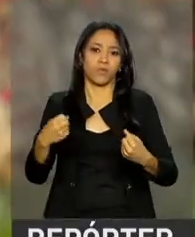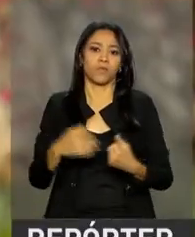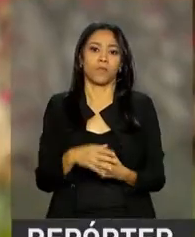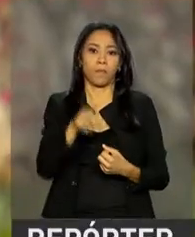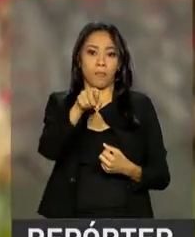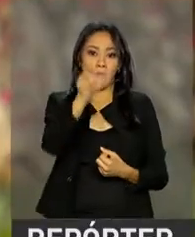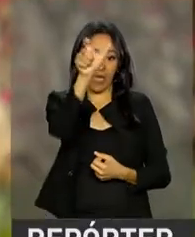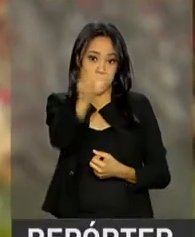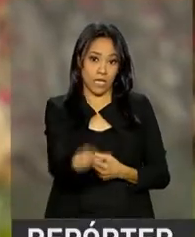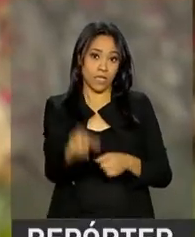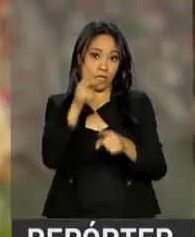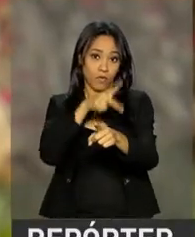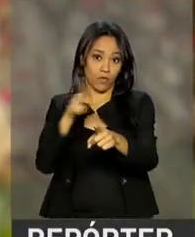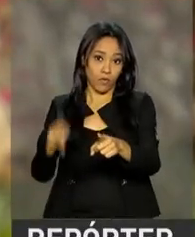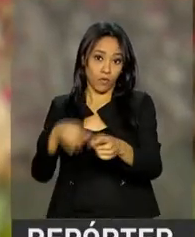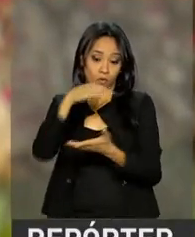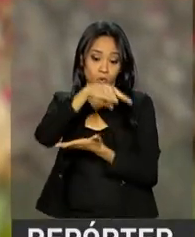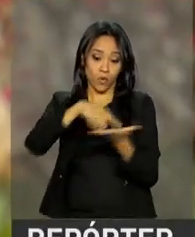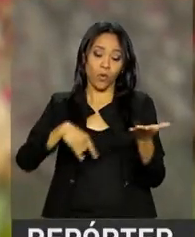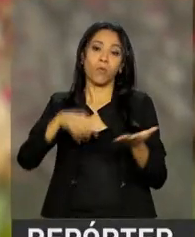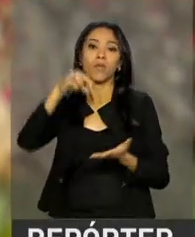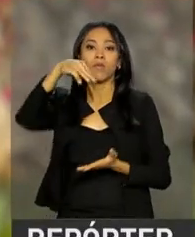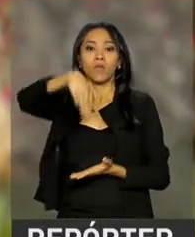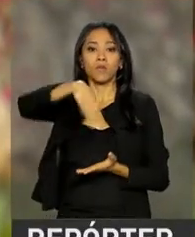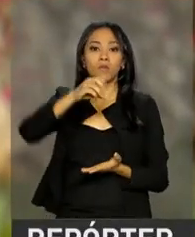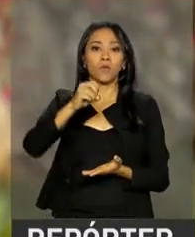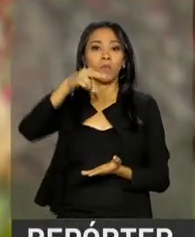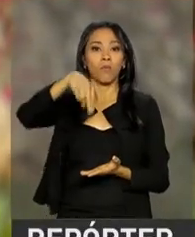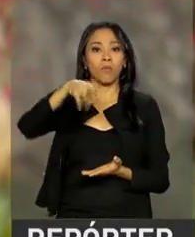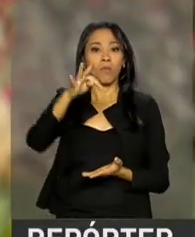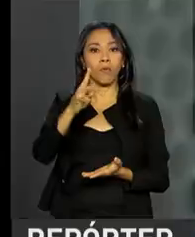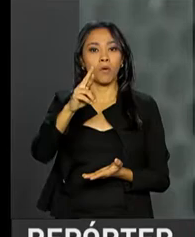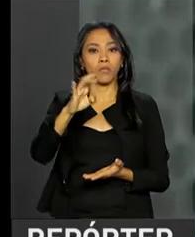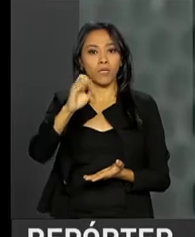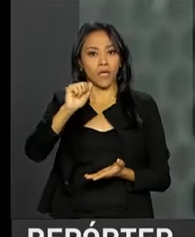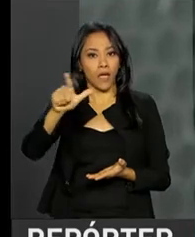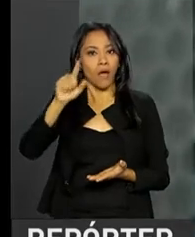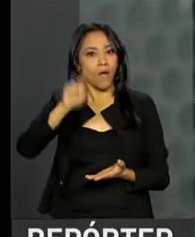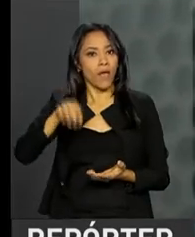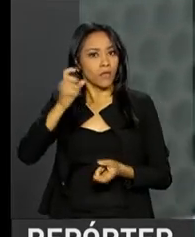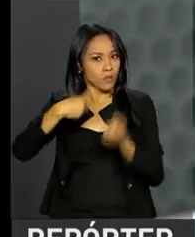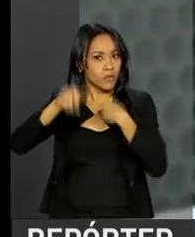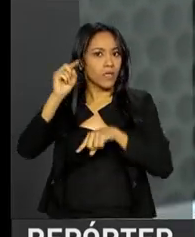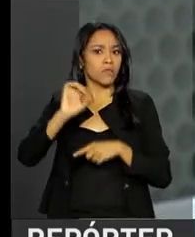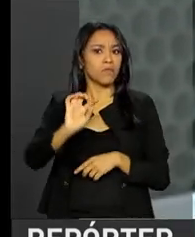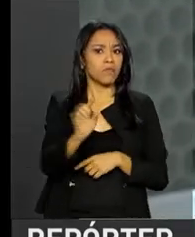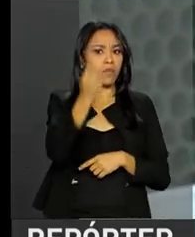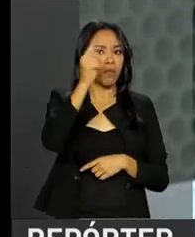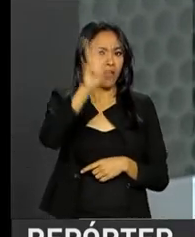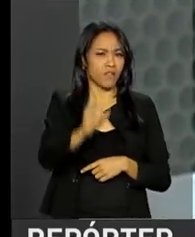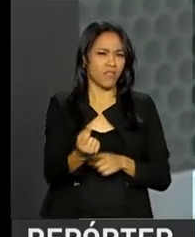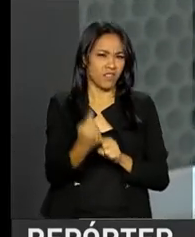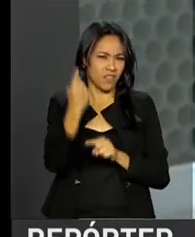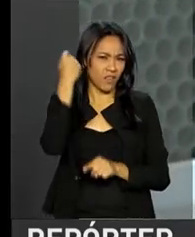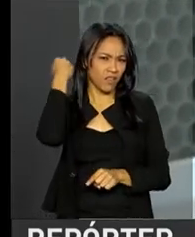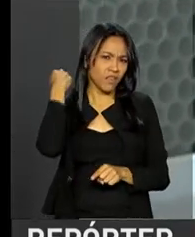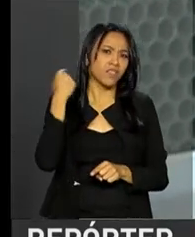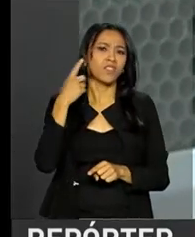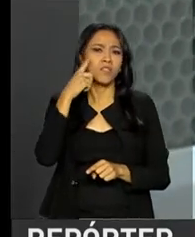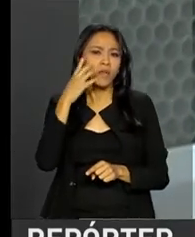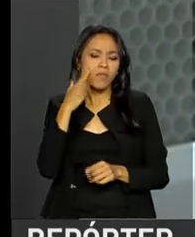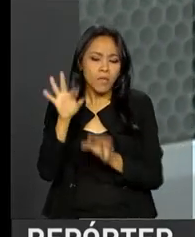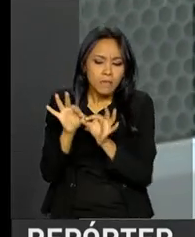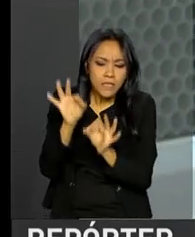esse professor, o Protocolo de Montreal é um caso de sucesso. Um exemplo disso é que, pela primeira vez, desde o início das medições